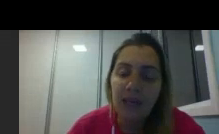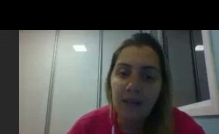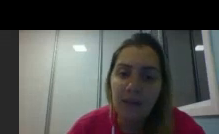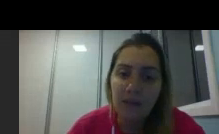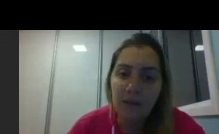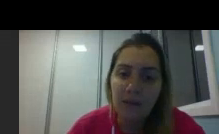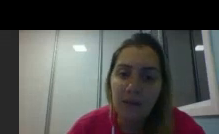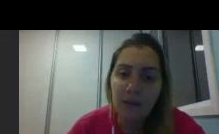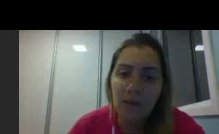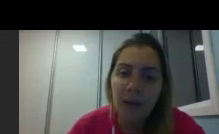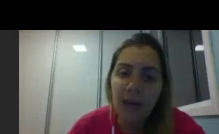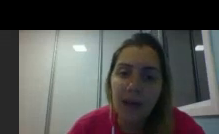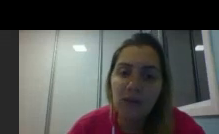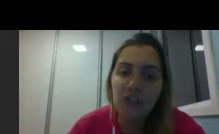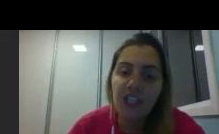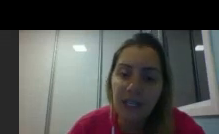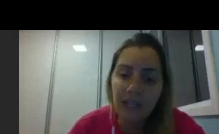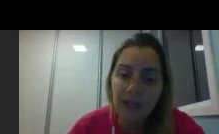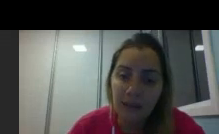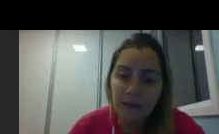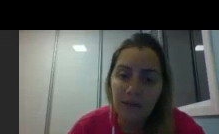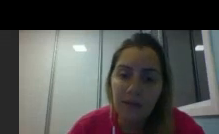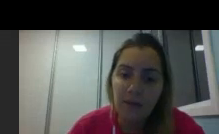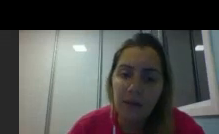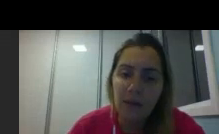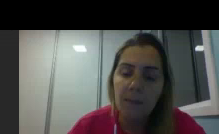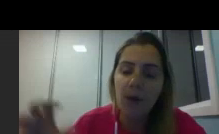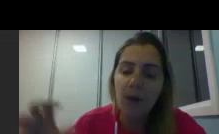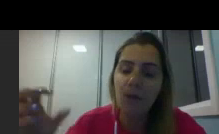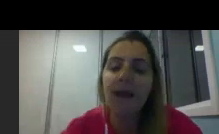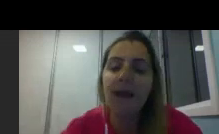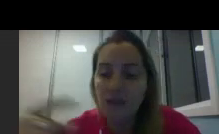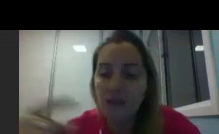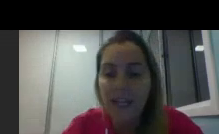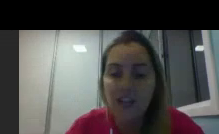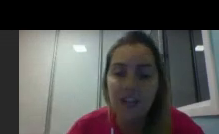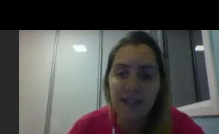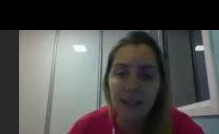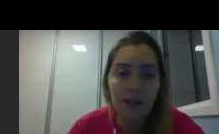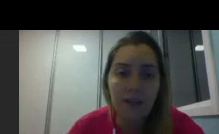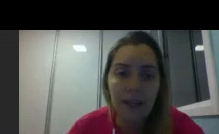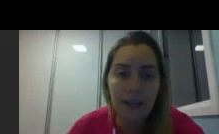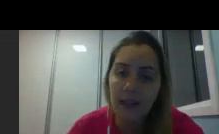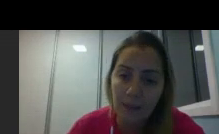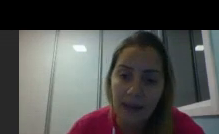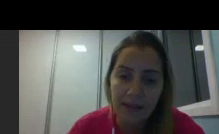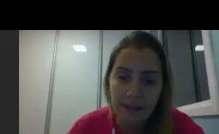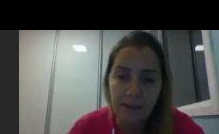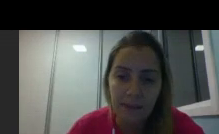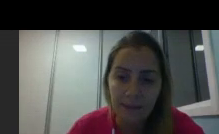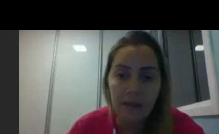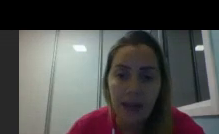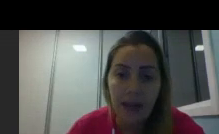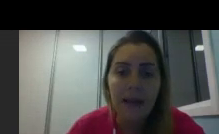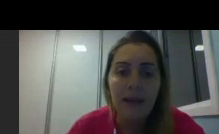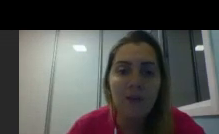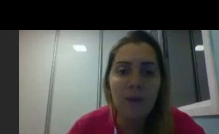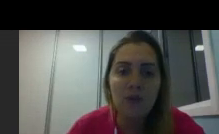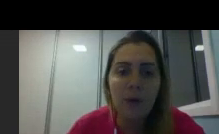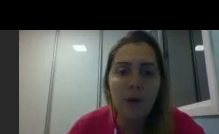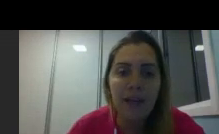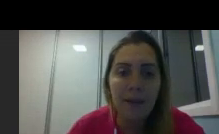que eu tenha uma aglutinina para um formato diferente dessa que eu tenho aqui na minha hemácia,